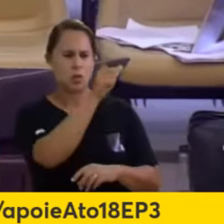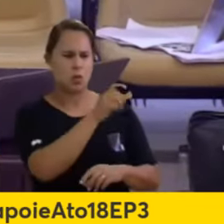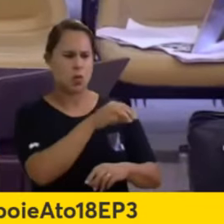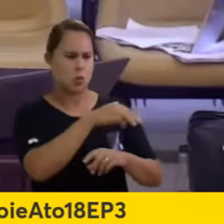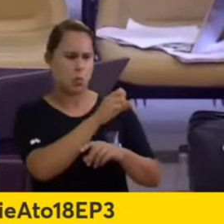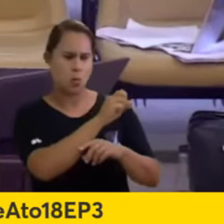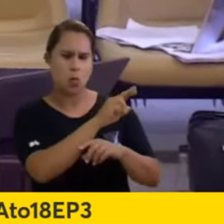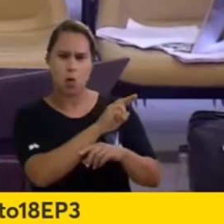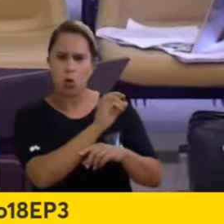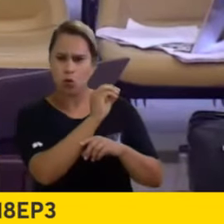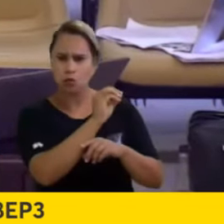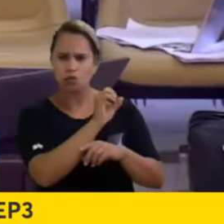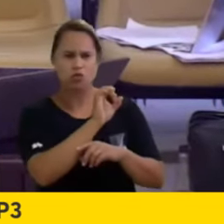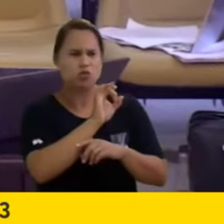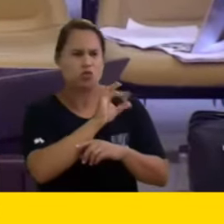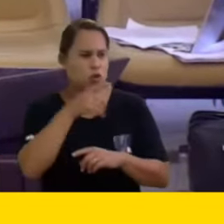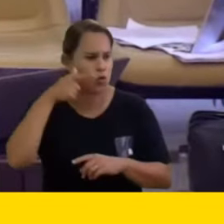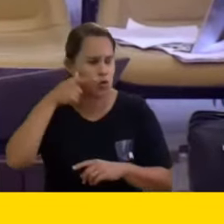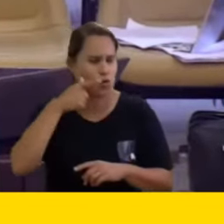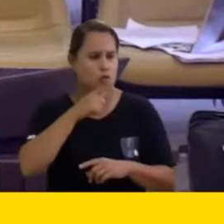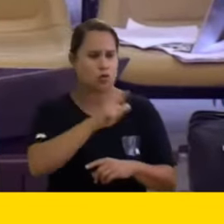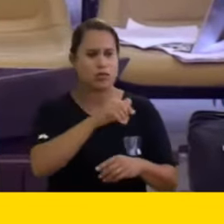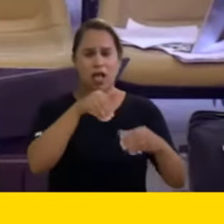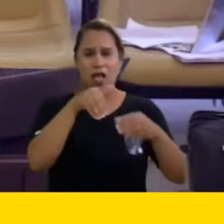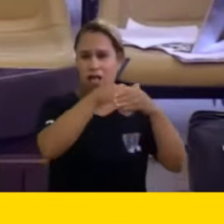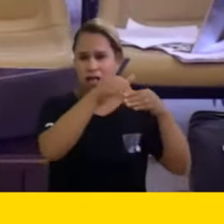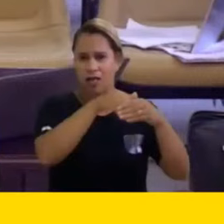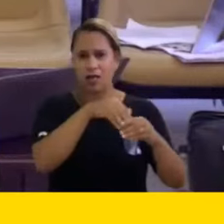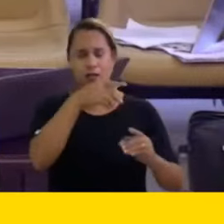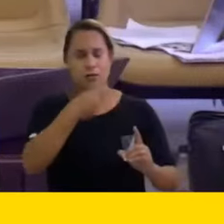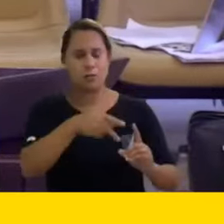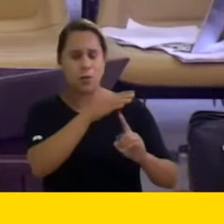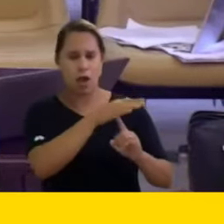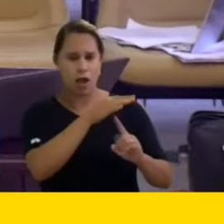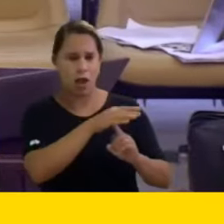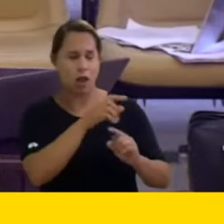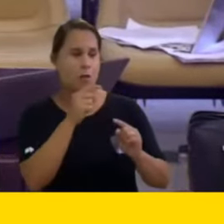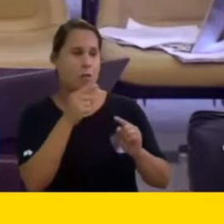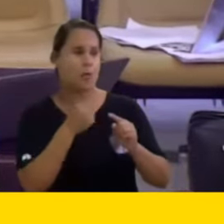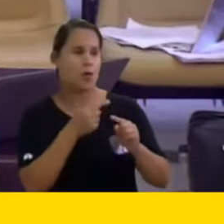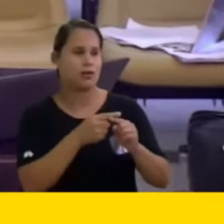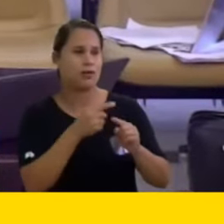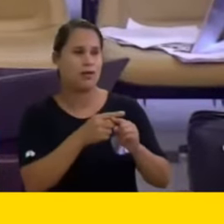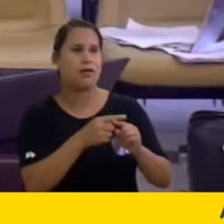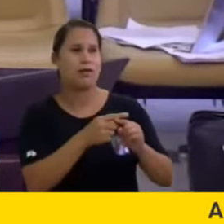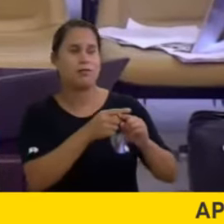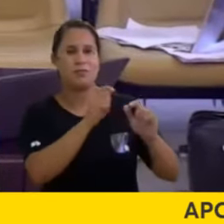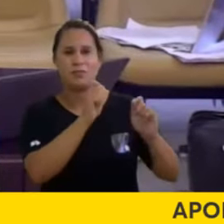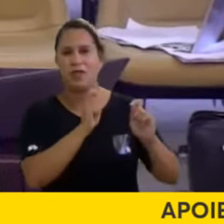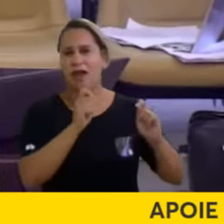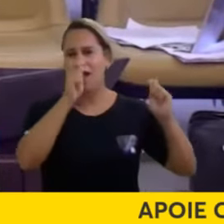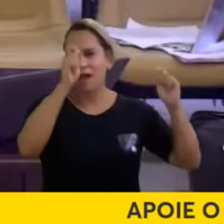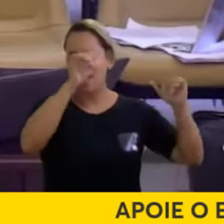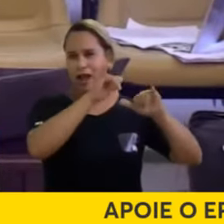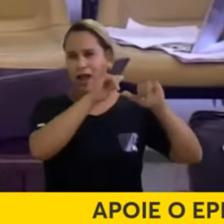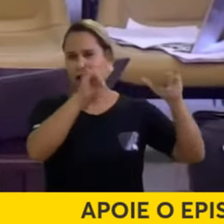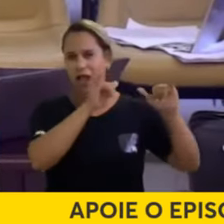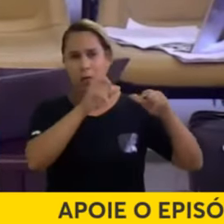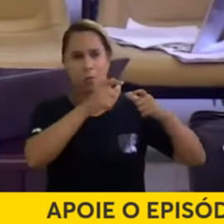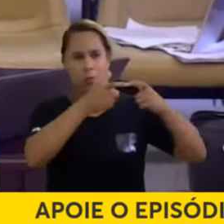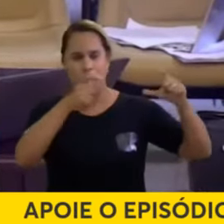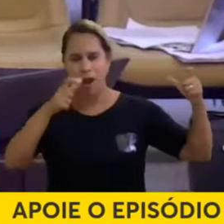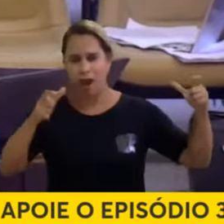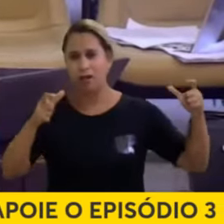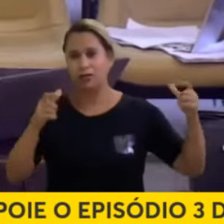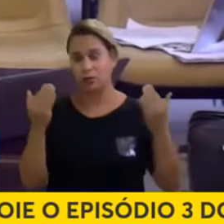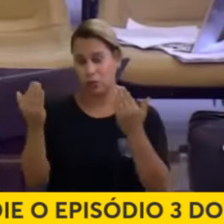houve uma fragmentação muito grande um número muito grande de candidatos E aí mesmo com 33% se a gente compara com outros senadores eleitos em